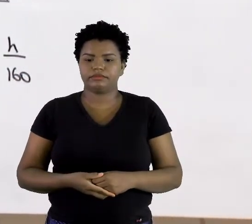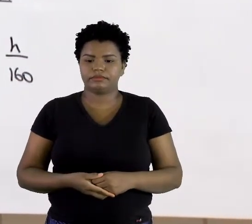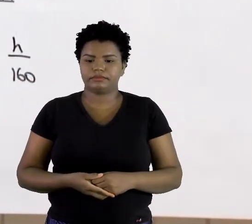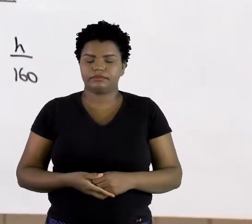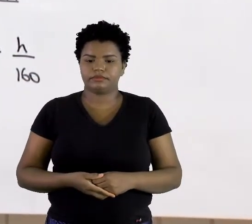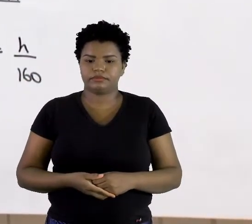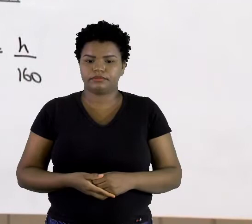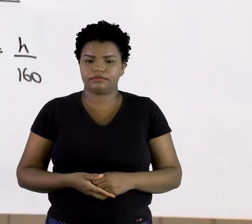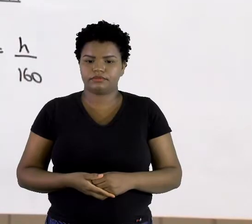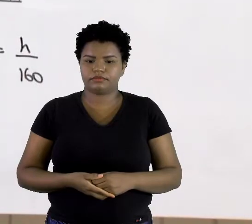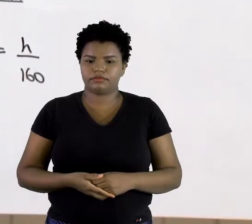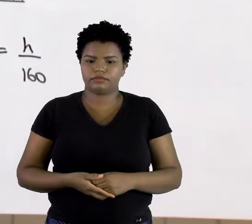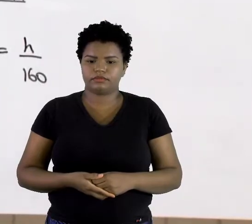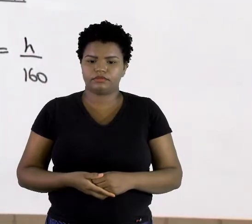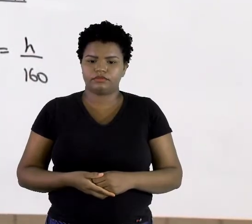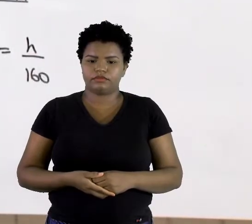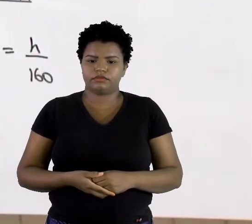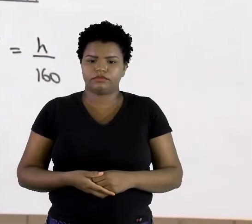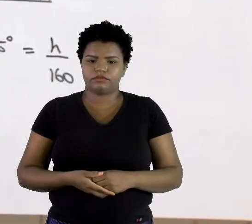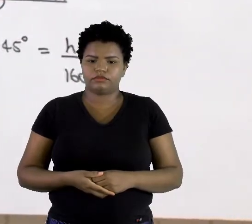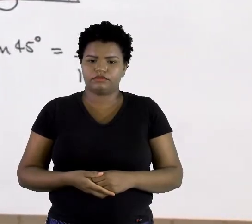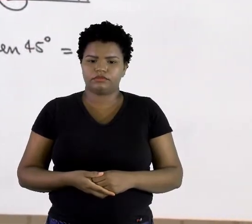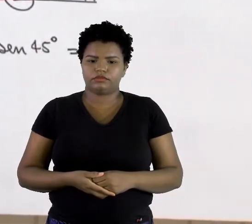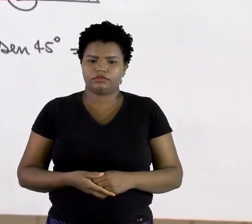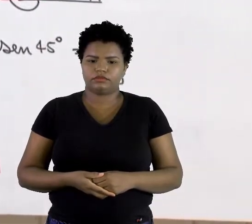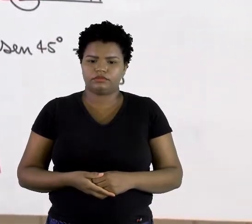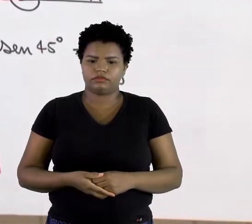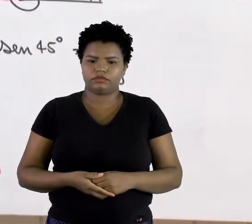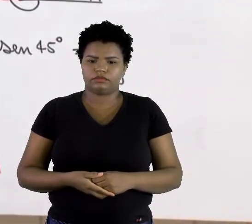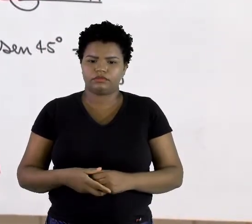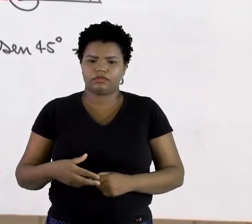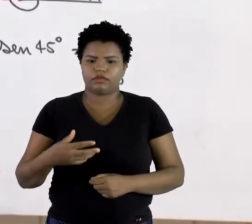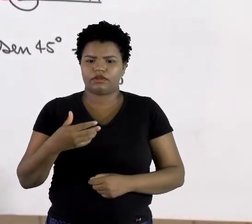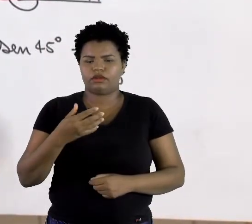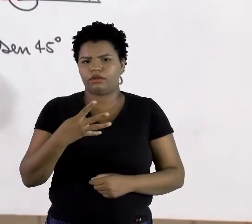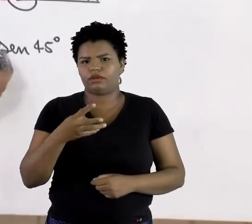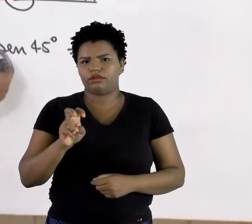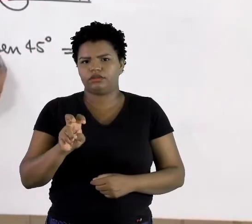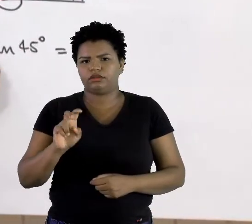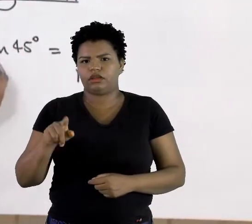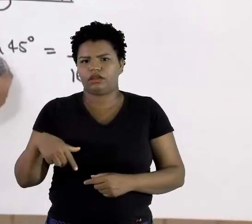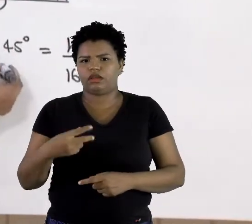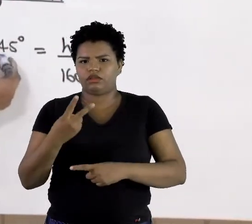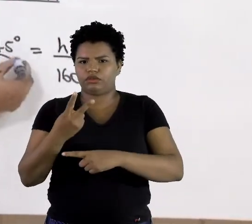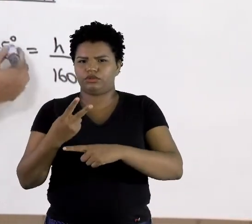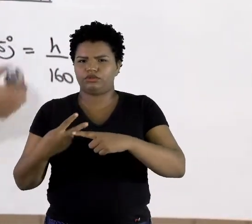Tu lembra o seno de 45? Raiz de 2 sobre 2, né? Eu não lembro, não. Então,